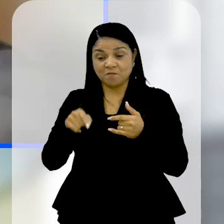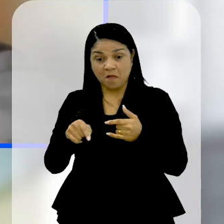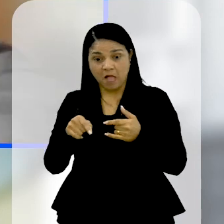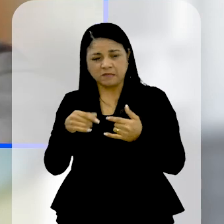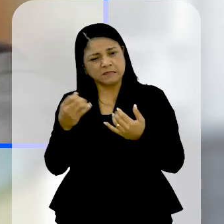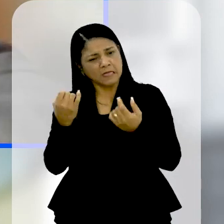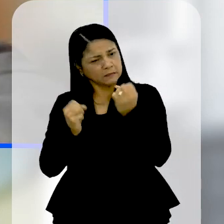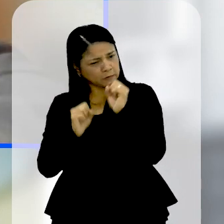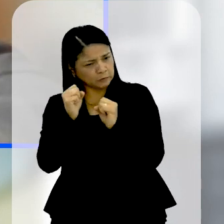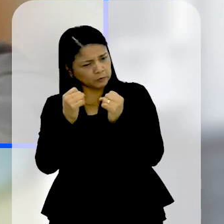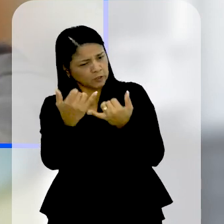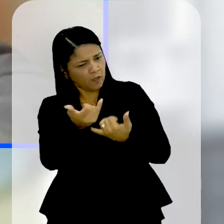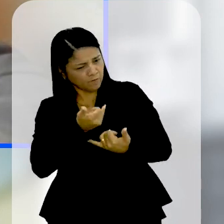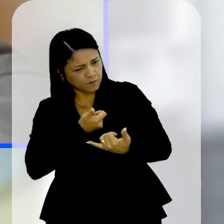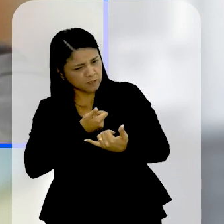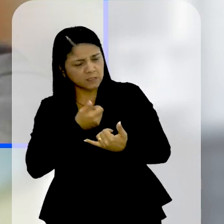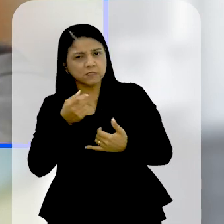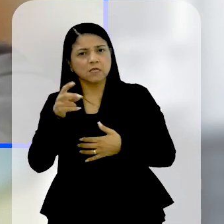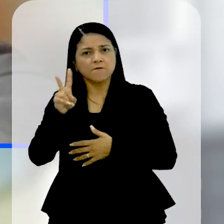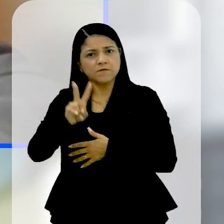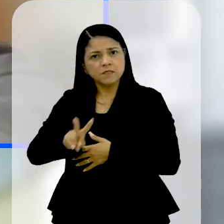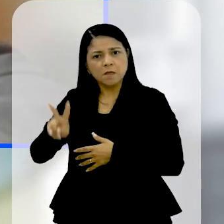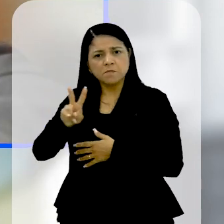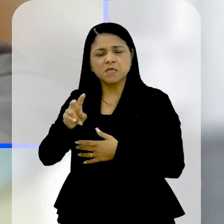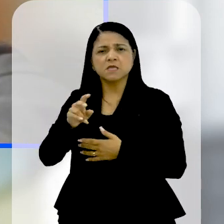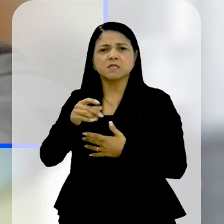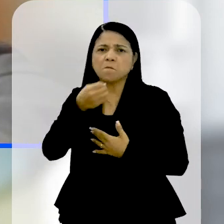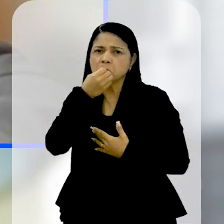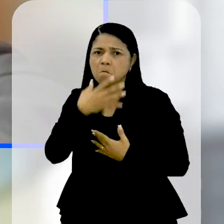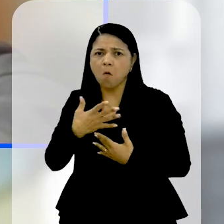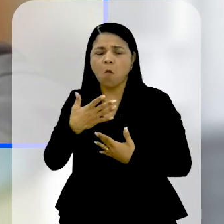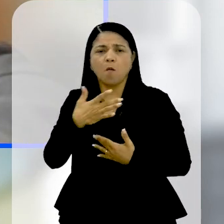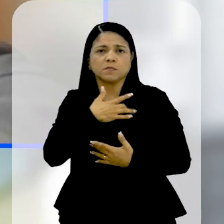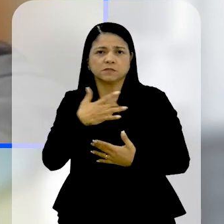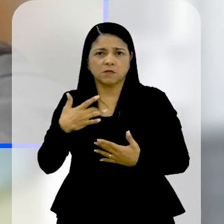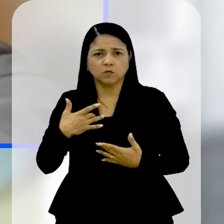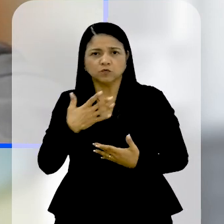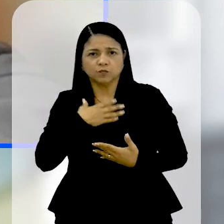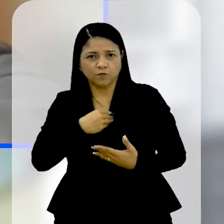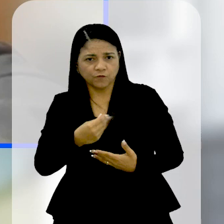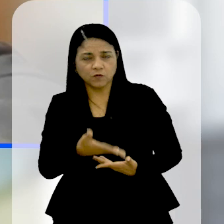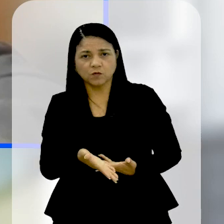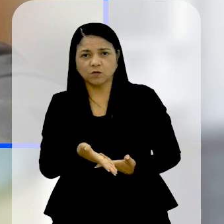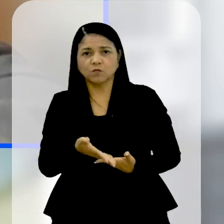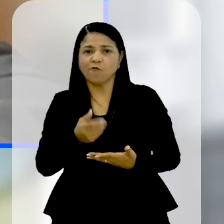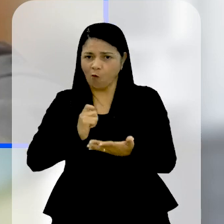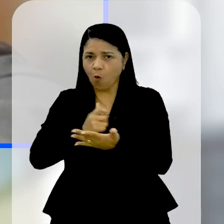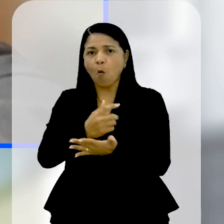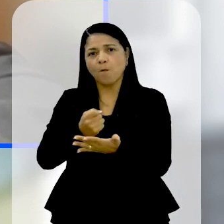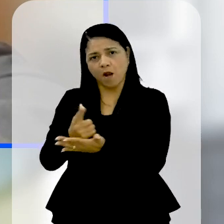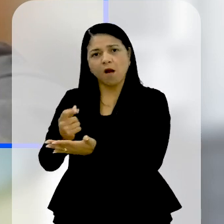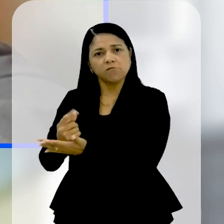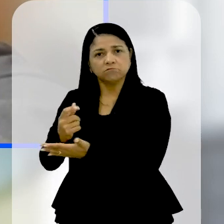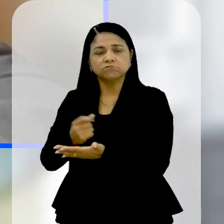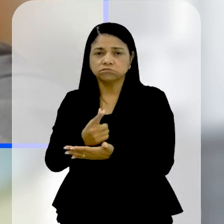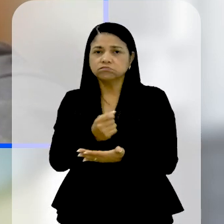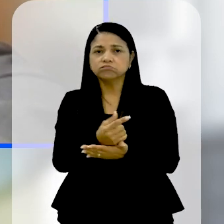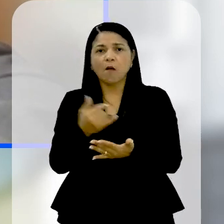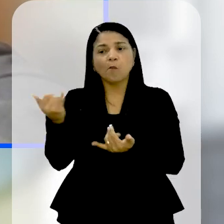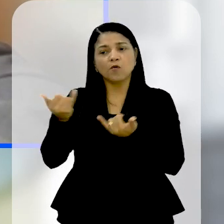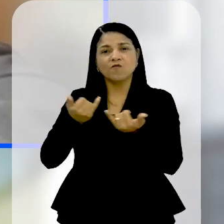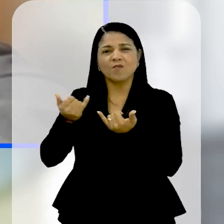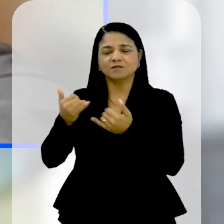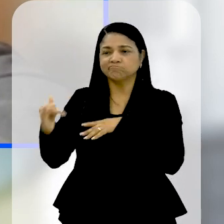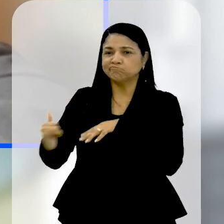está me dizendo aqui que esse produto vai trazer uma série de benefícios para os meus filhos. Então, eu vou acabar comprando isso daqui